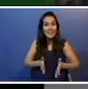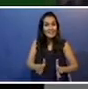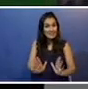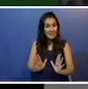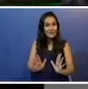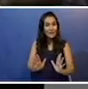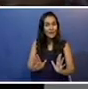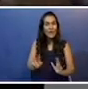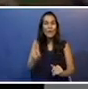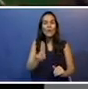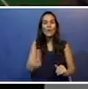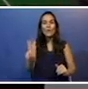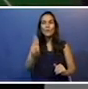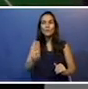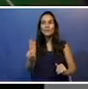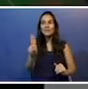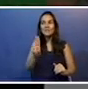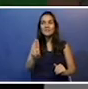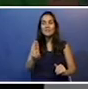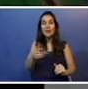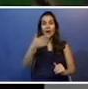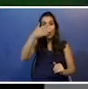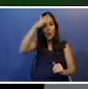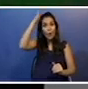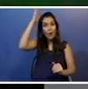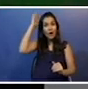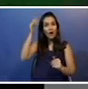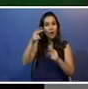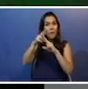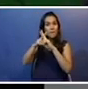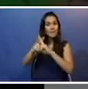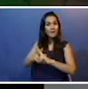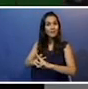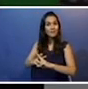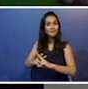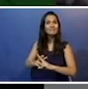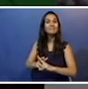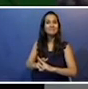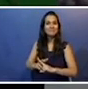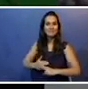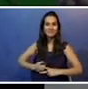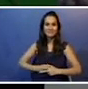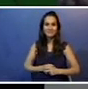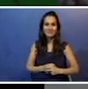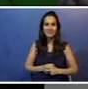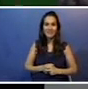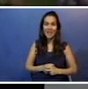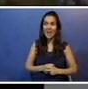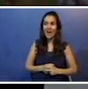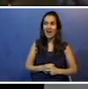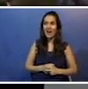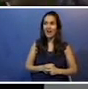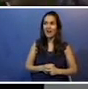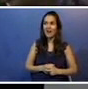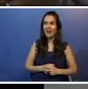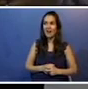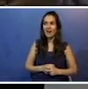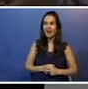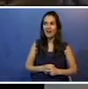nasceu usando a numeração romana. Olha, aqui eu vou colocar, olha